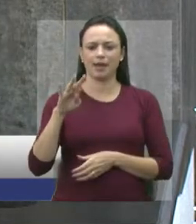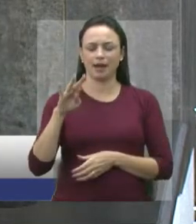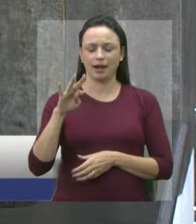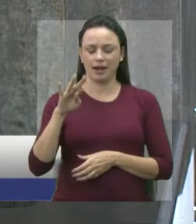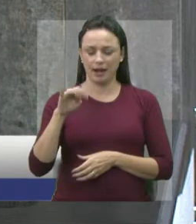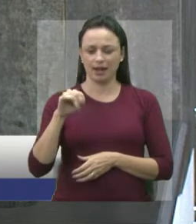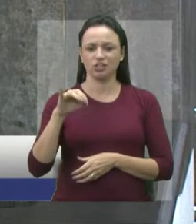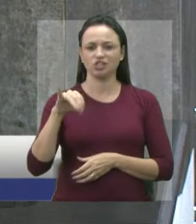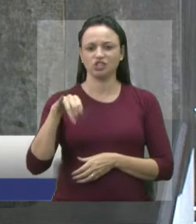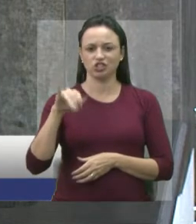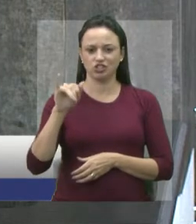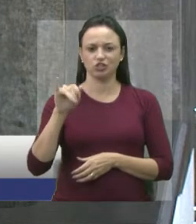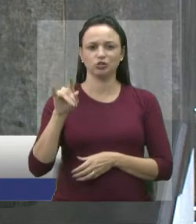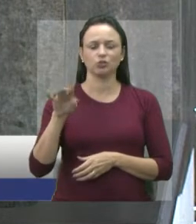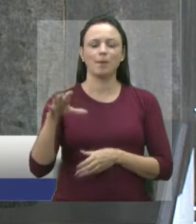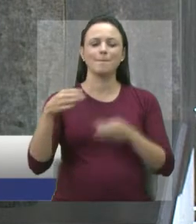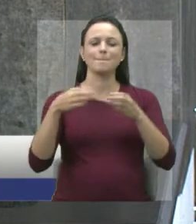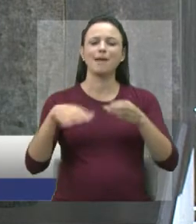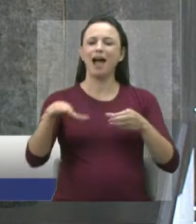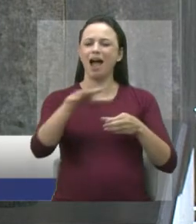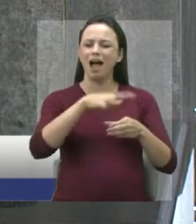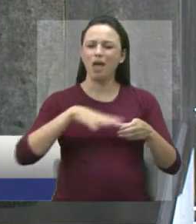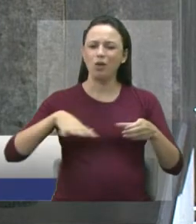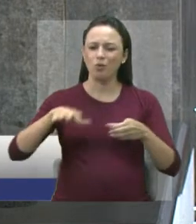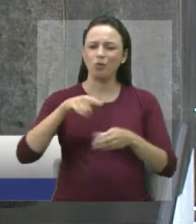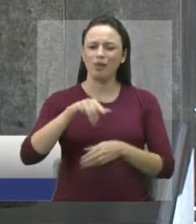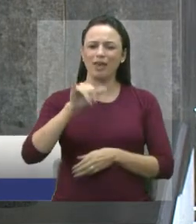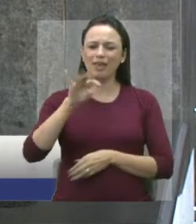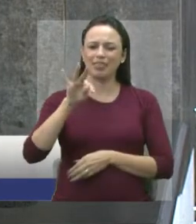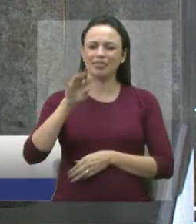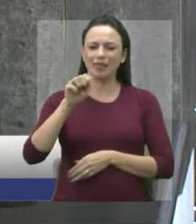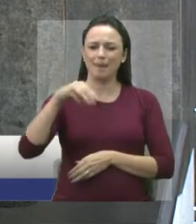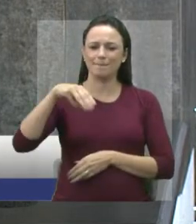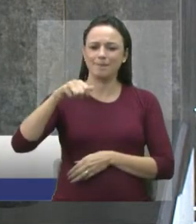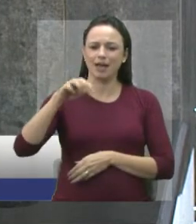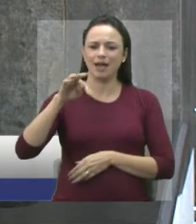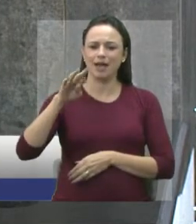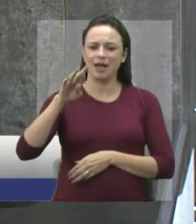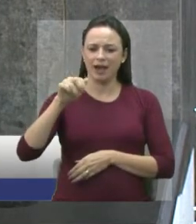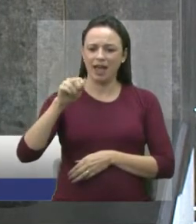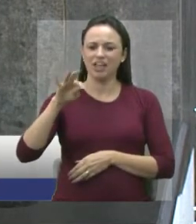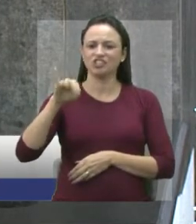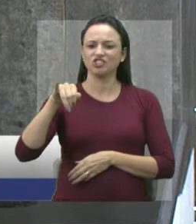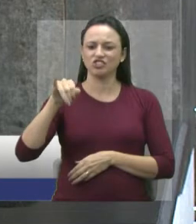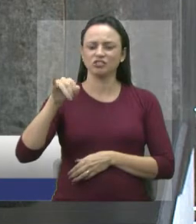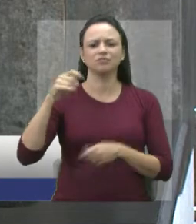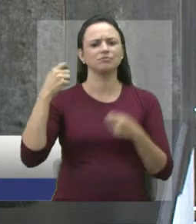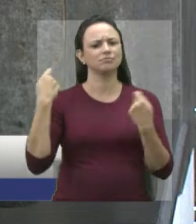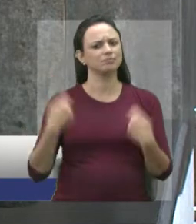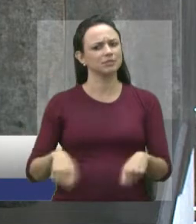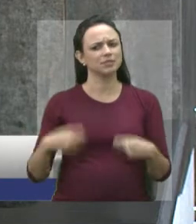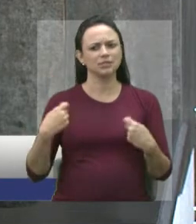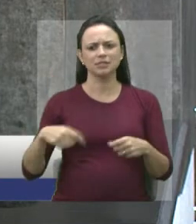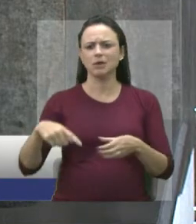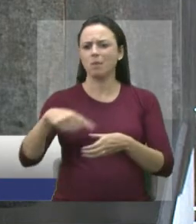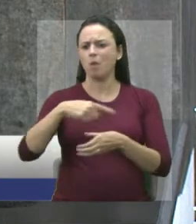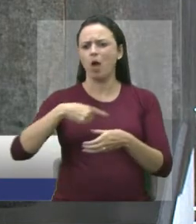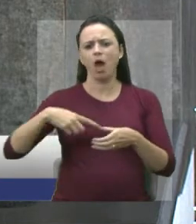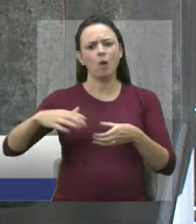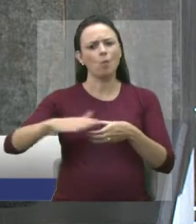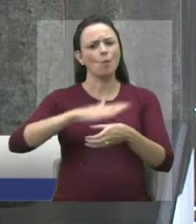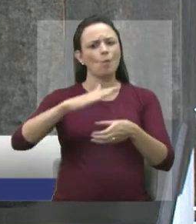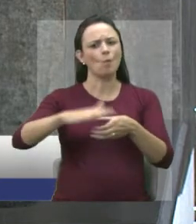aquele bairro do Jardim Itamaraty necessita de uma operação tapa-buraco em